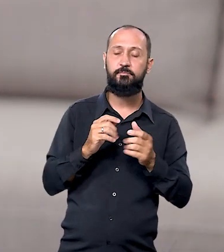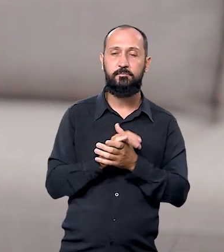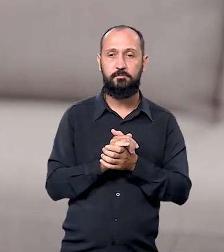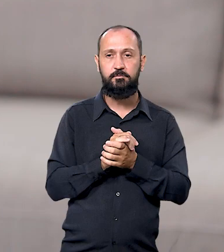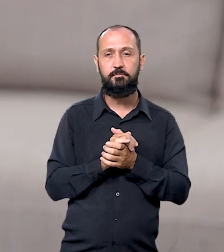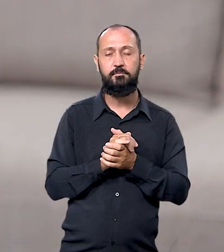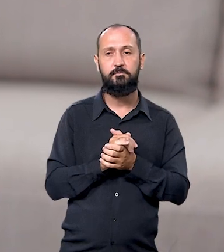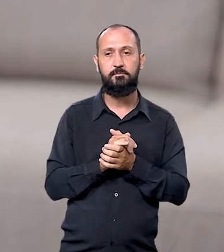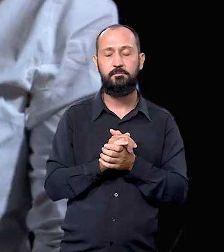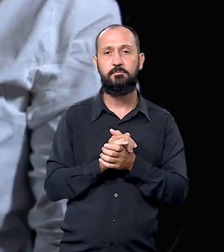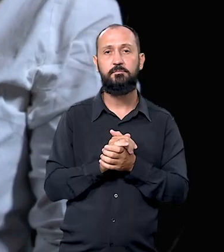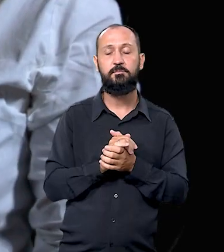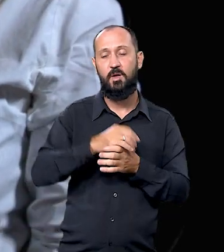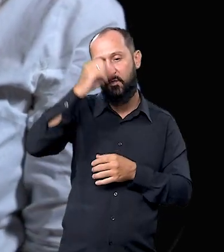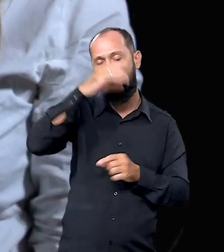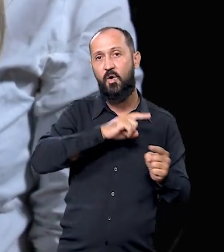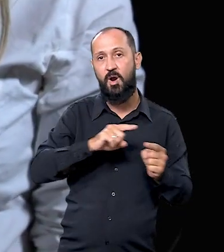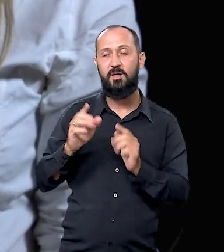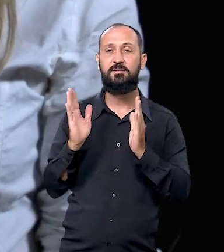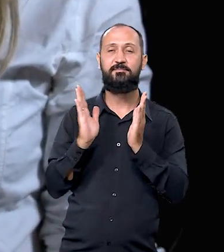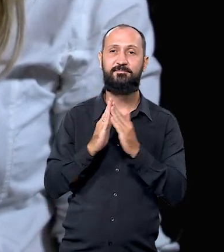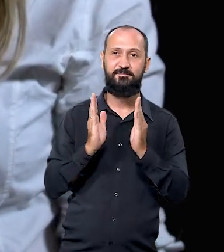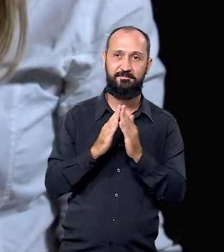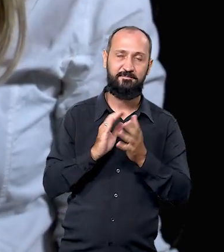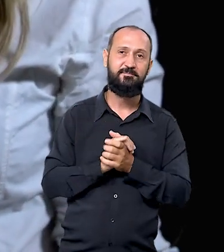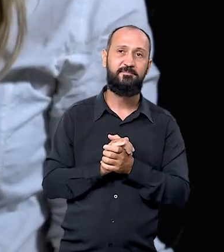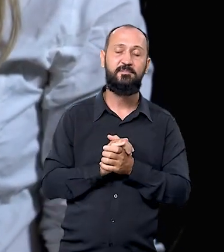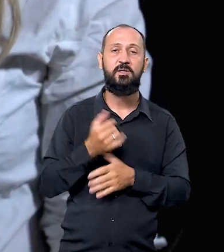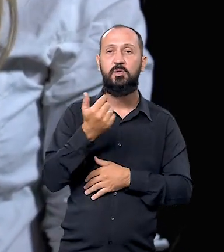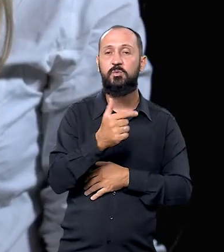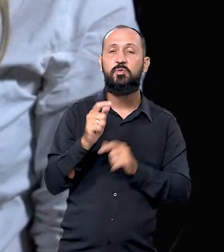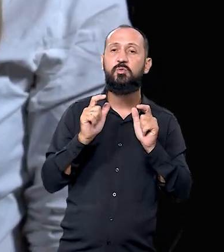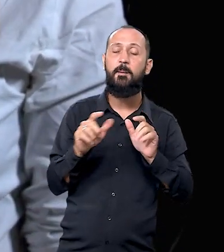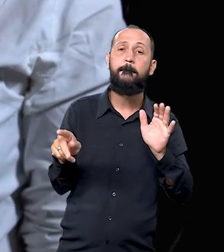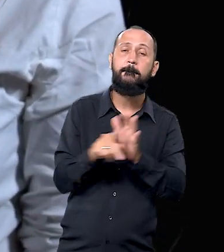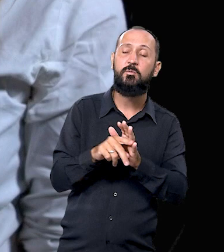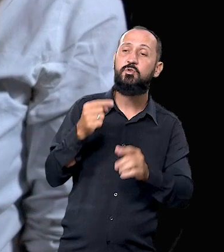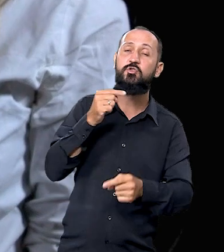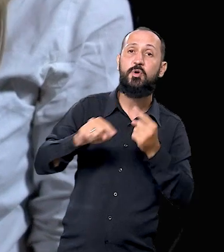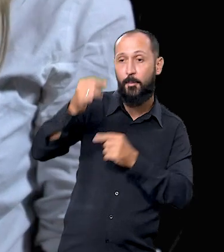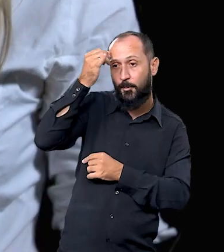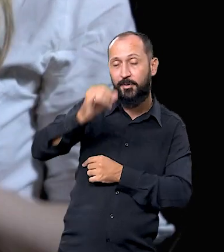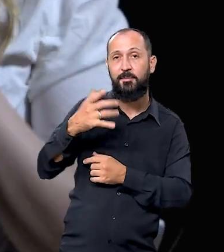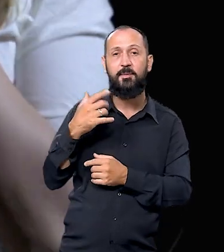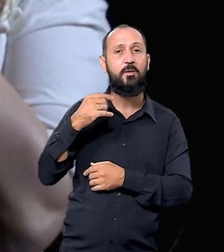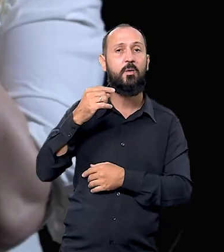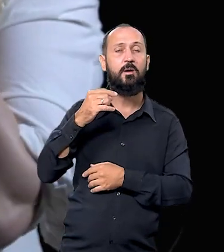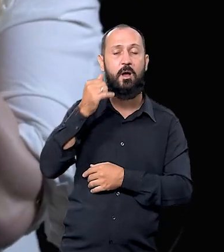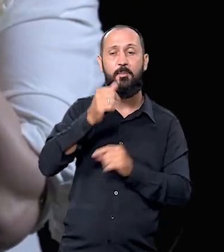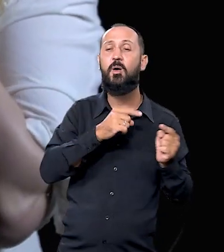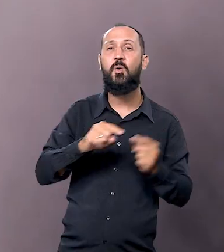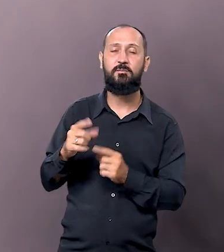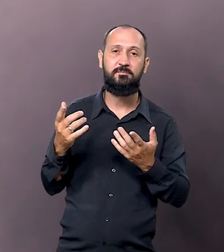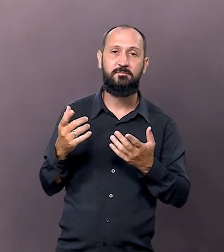tempo atrás, a violência doméstica, né? Não existia mecanismo legal de coibir a violência doméstica